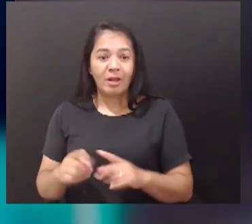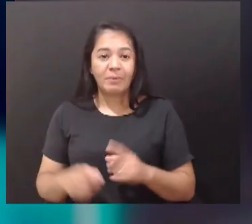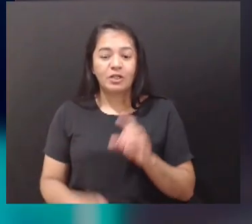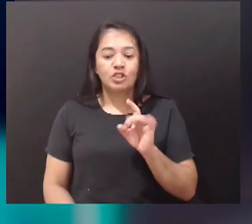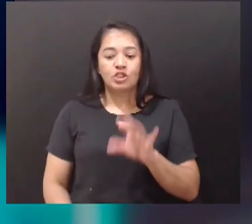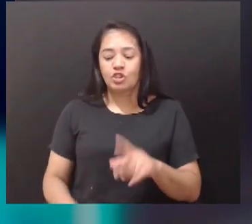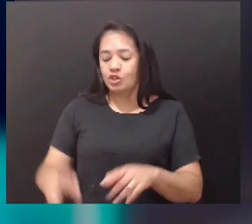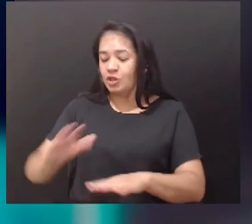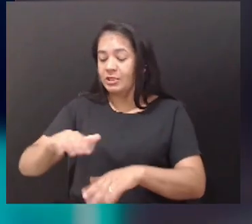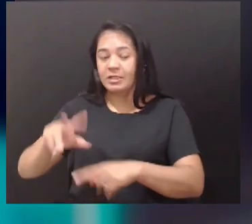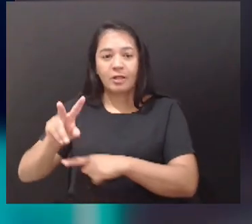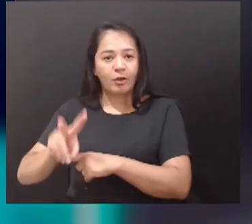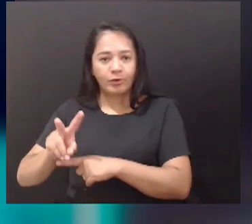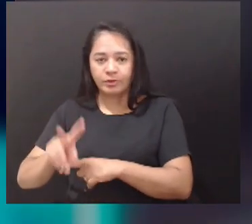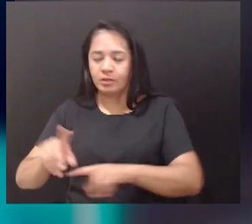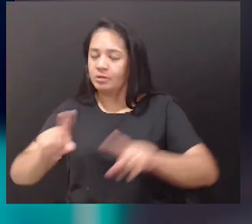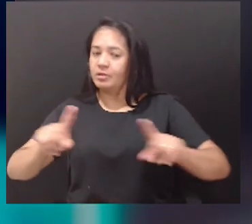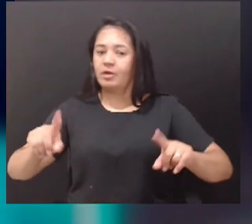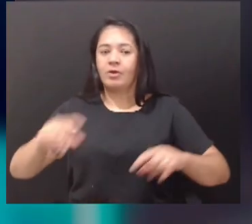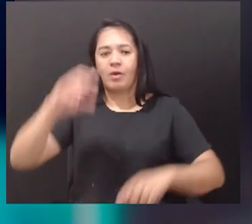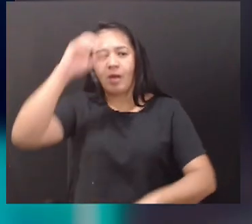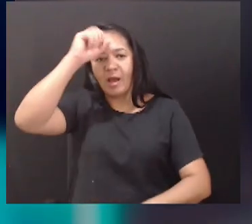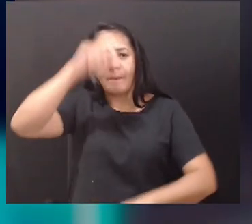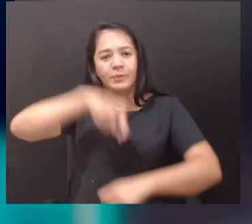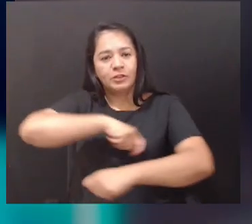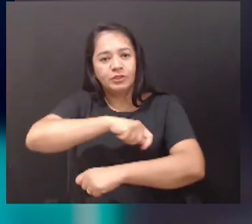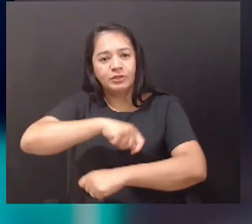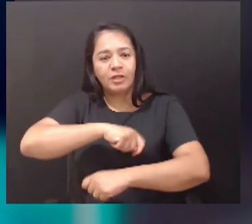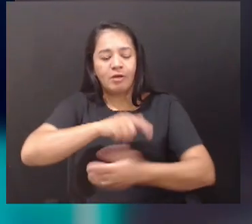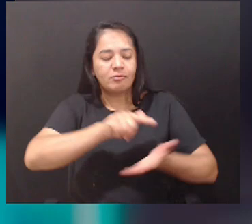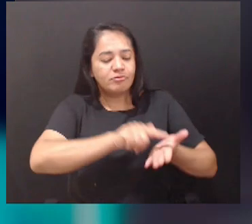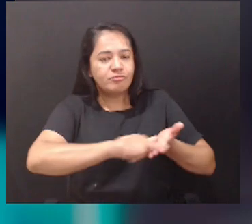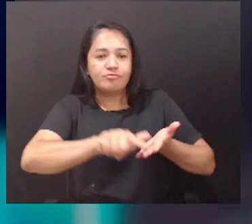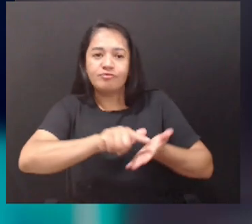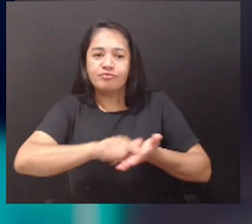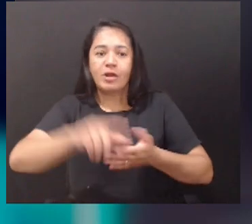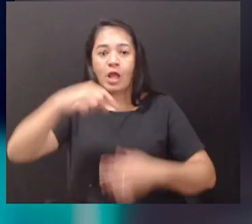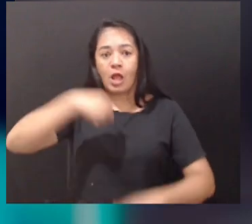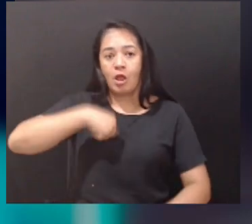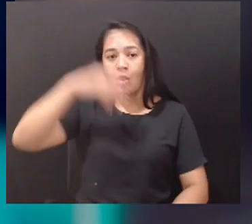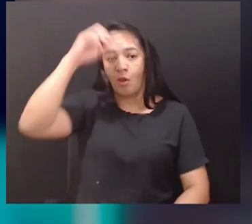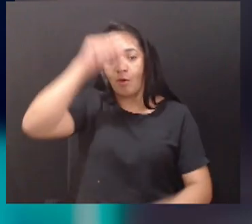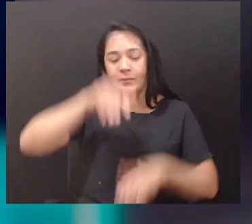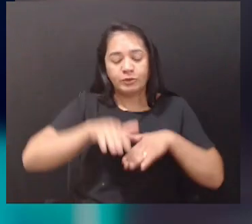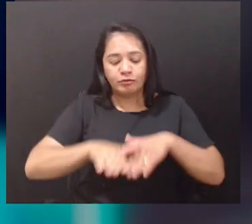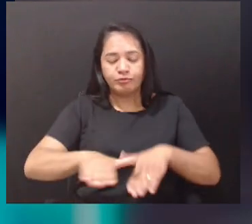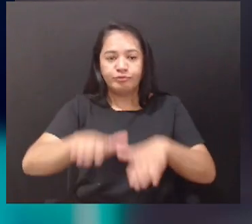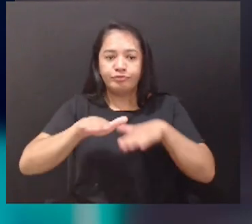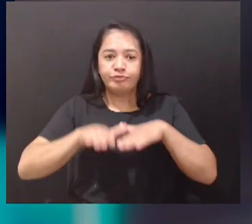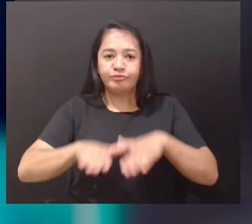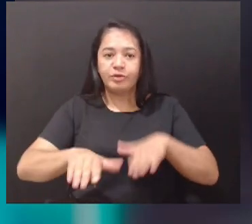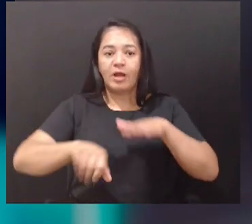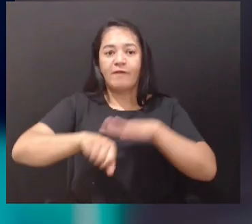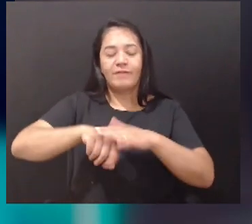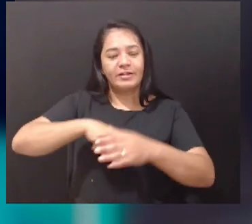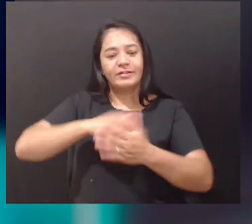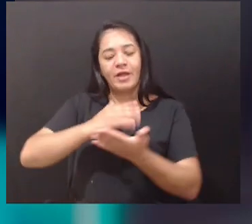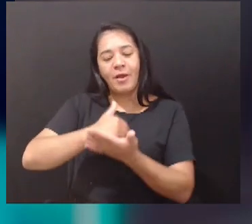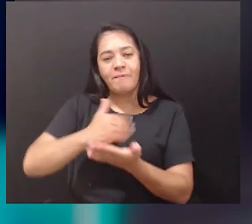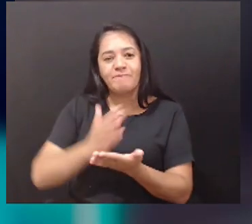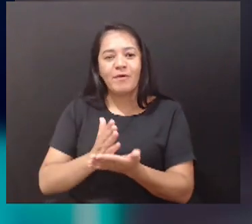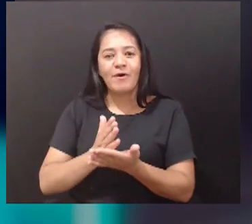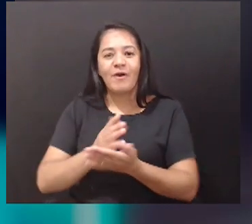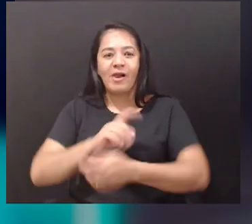eu aprendi a cozinhar, faxinar, eu aprendi a costurar, a fazer bolo. Faz bolo também